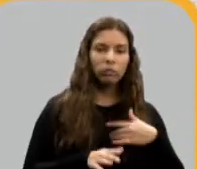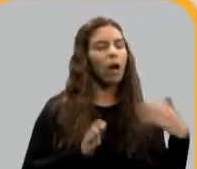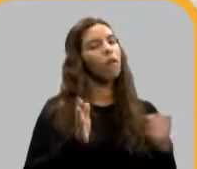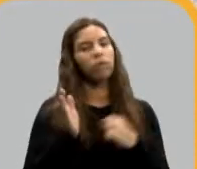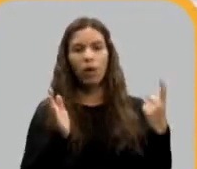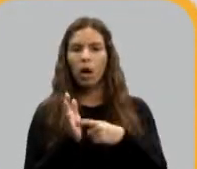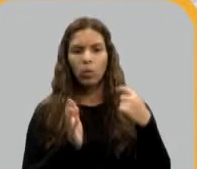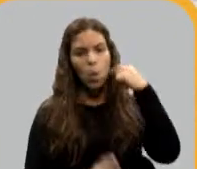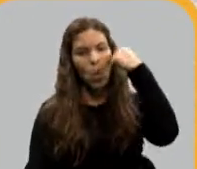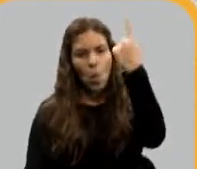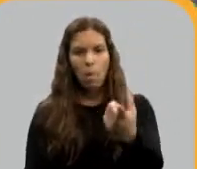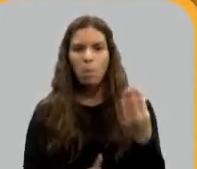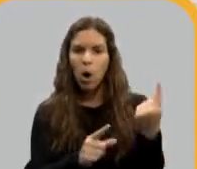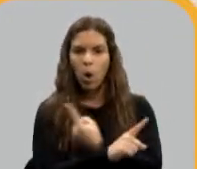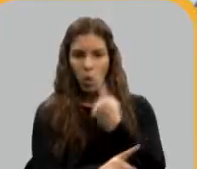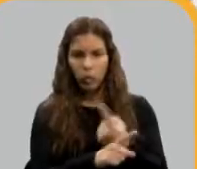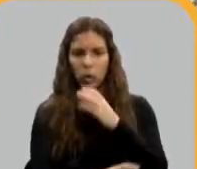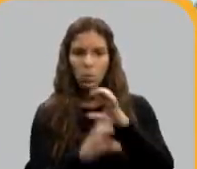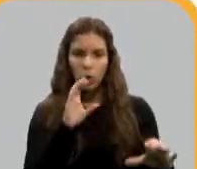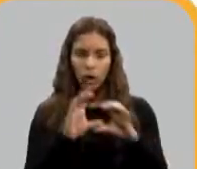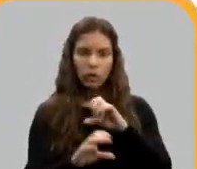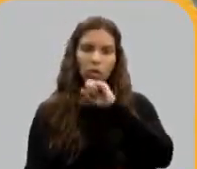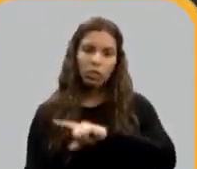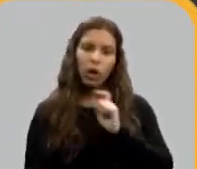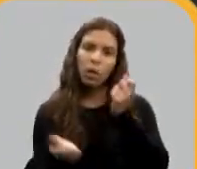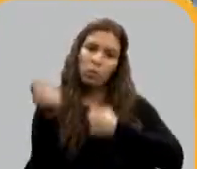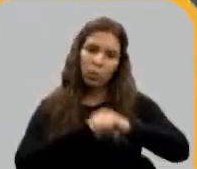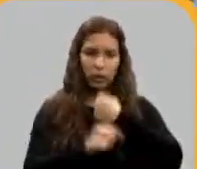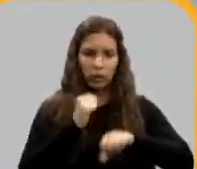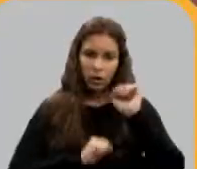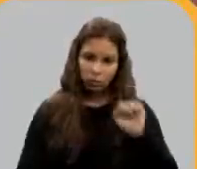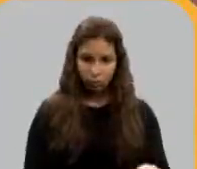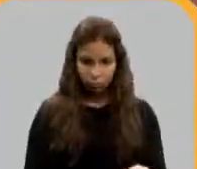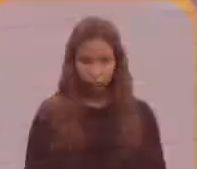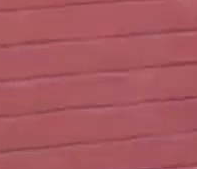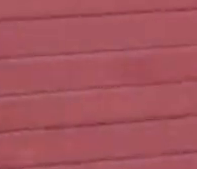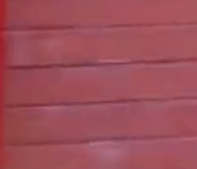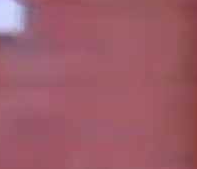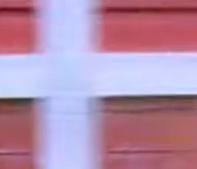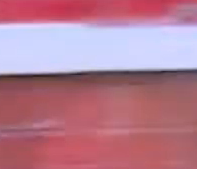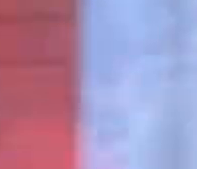aqui, ainda há muita coisa para fazer em termos de comunicação para a mobilidade.